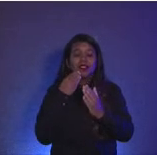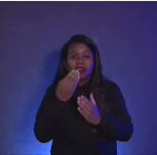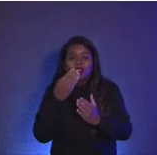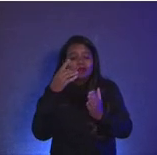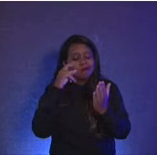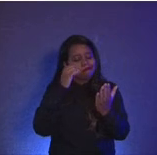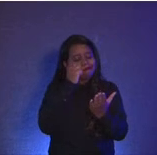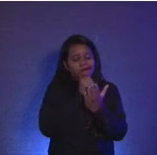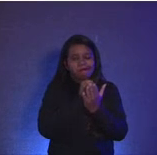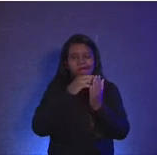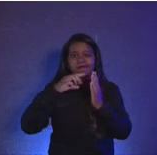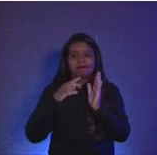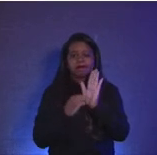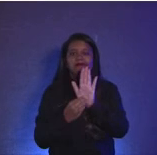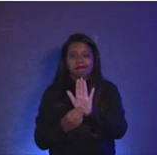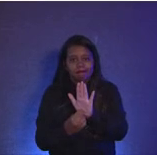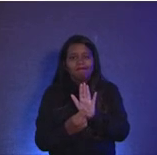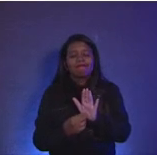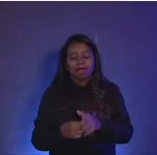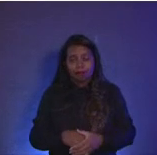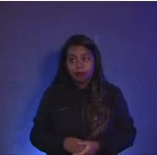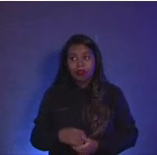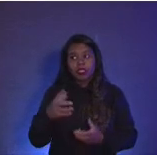E aí a gente percebeu que